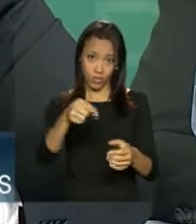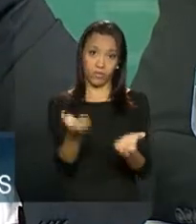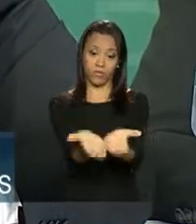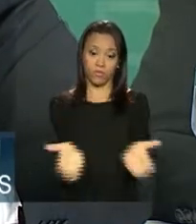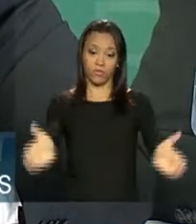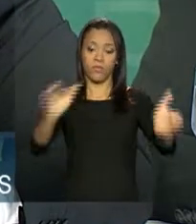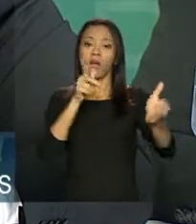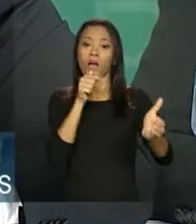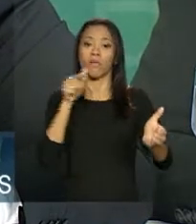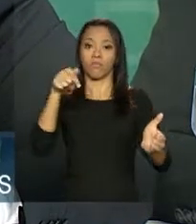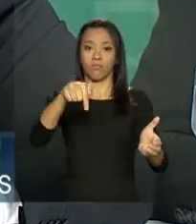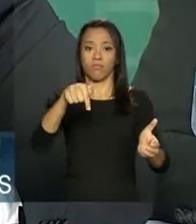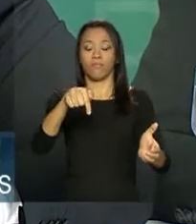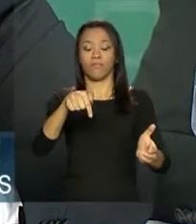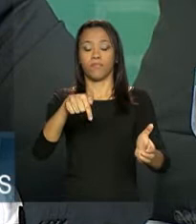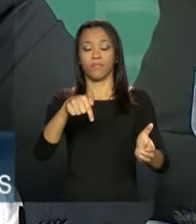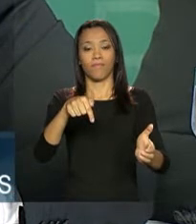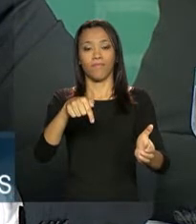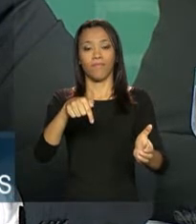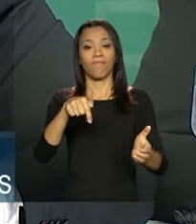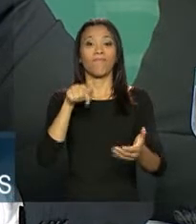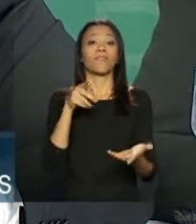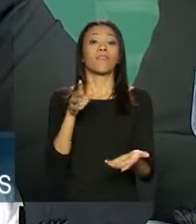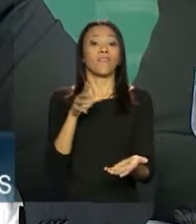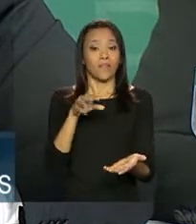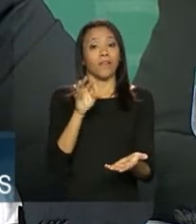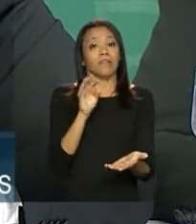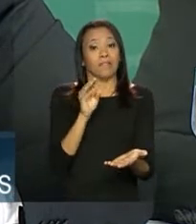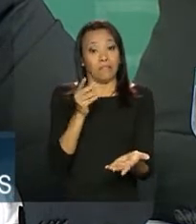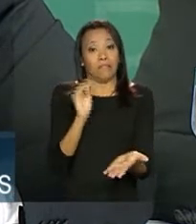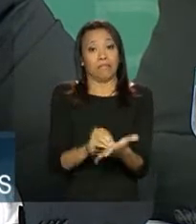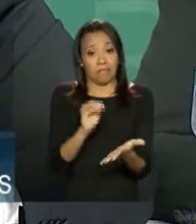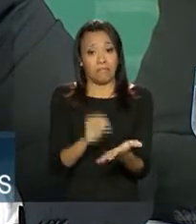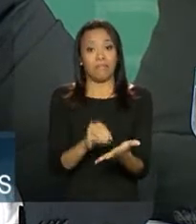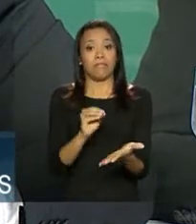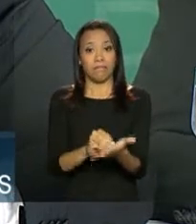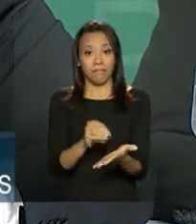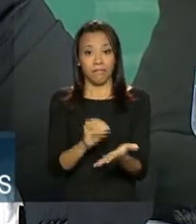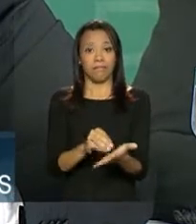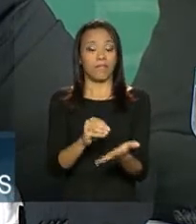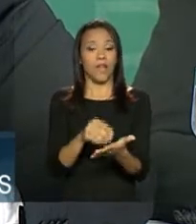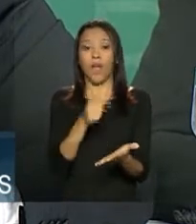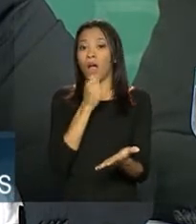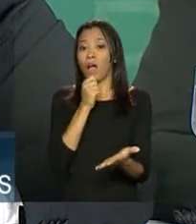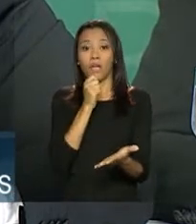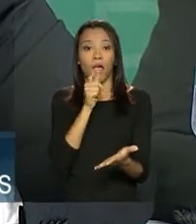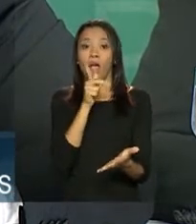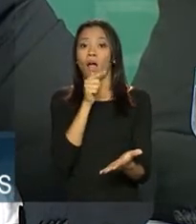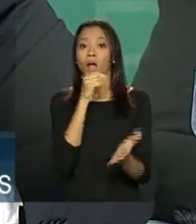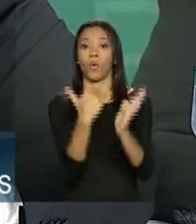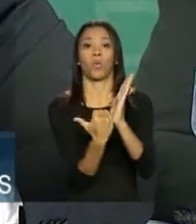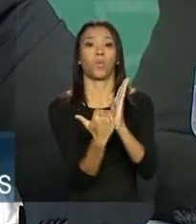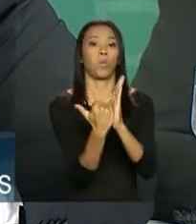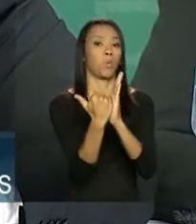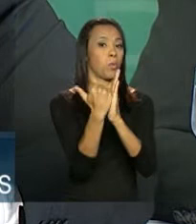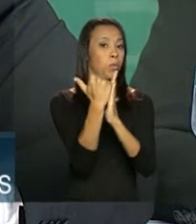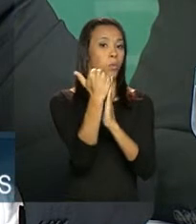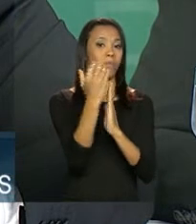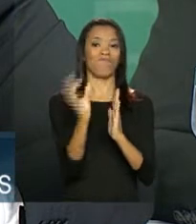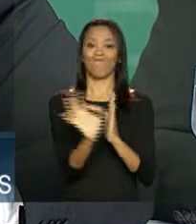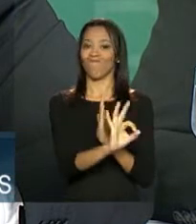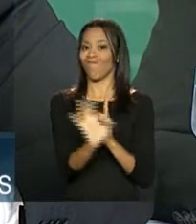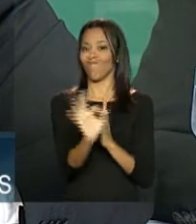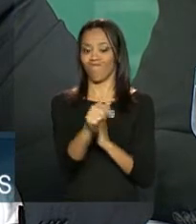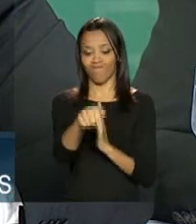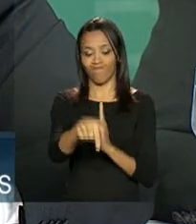Sobradinho é ainda apresenta uma situação crítica não houve uma recuperação satisfatória é